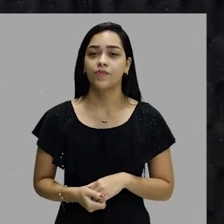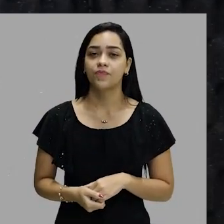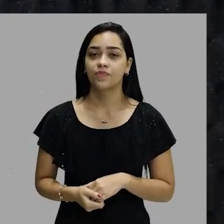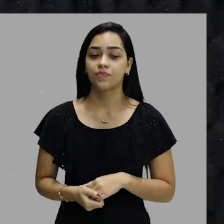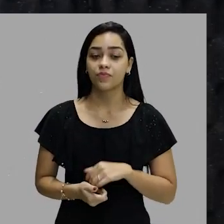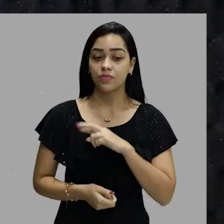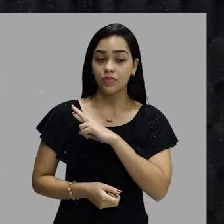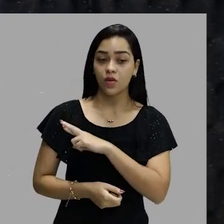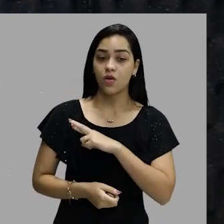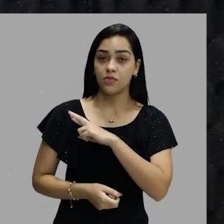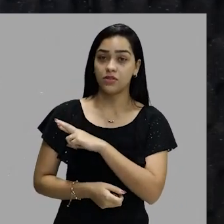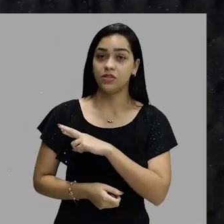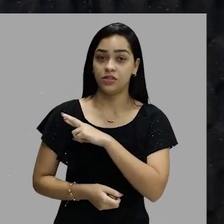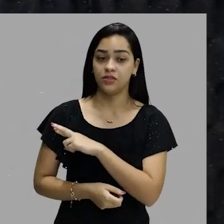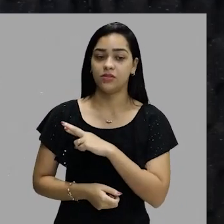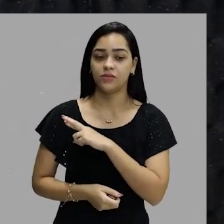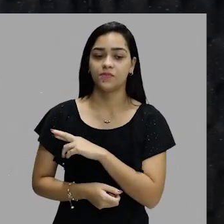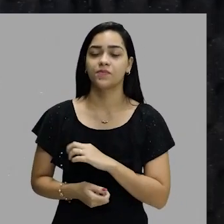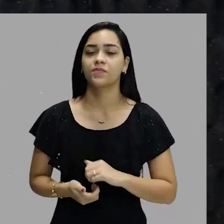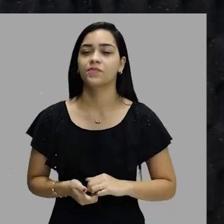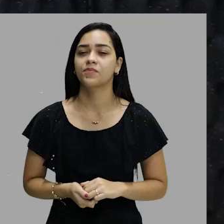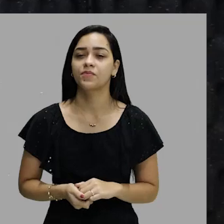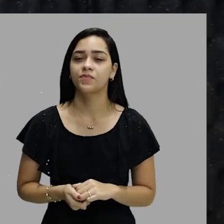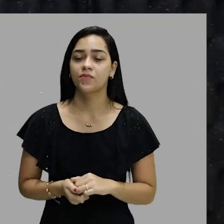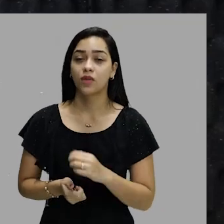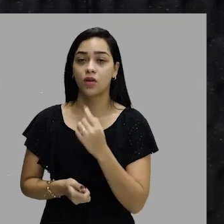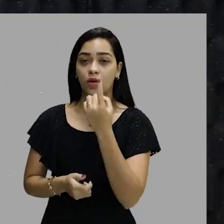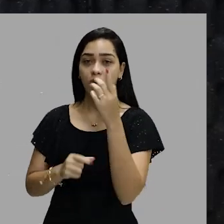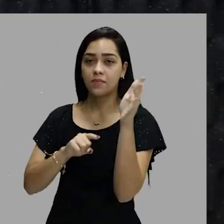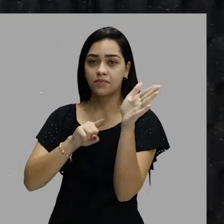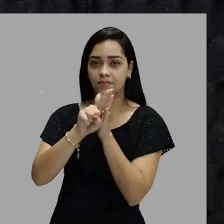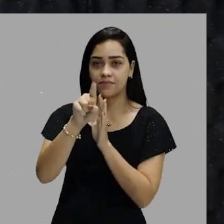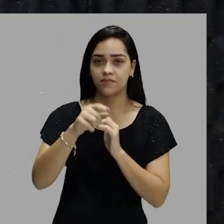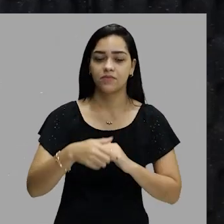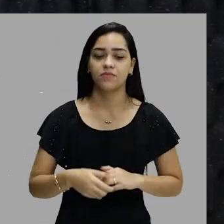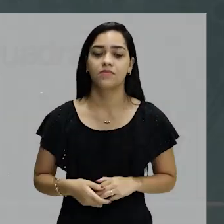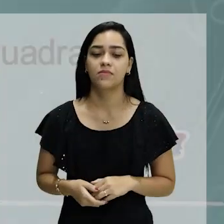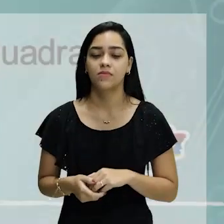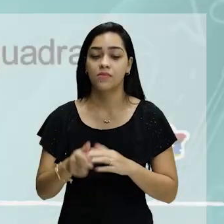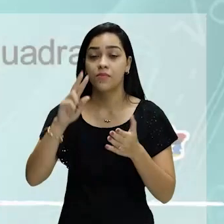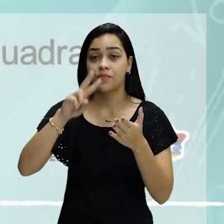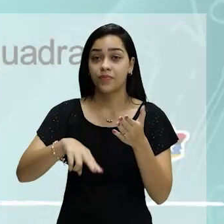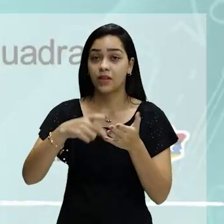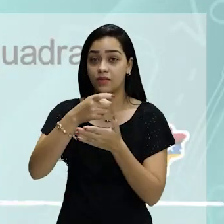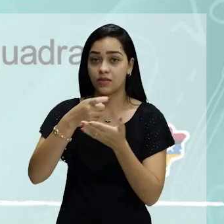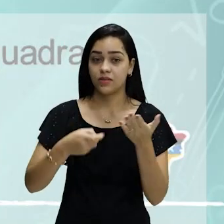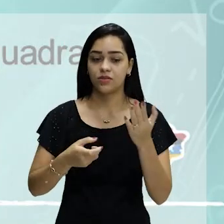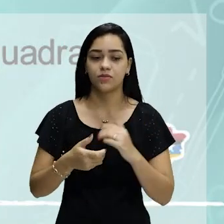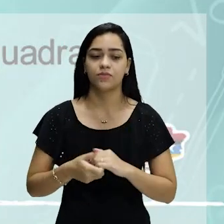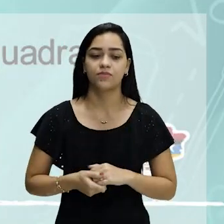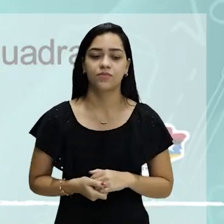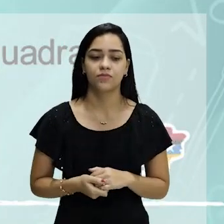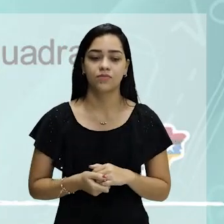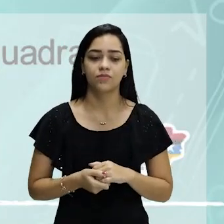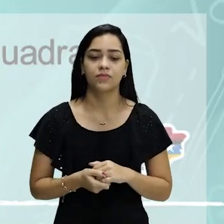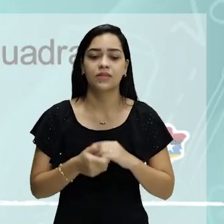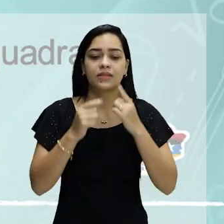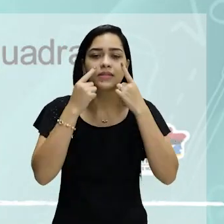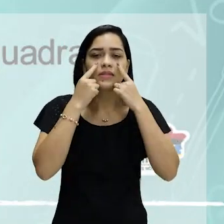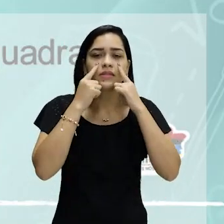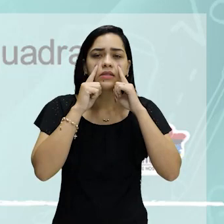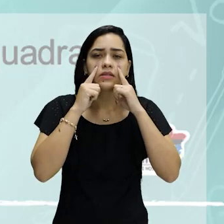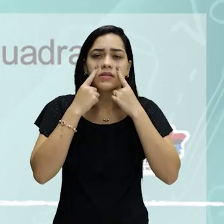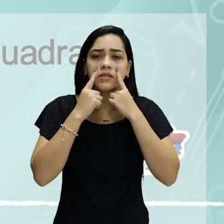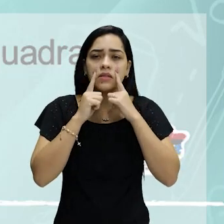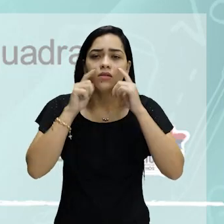O romantismo, tá? Exercícios comentados. Questão de número 1. Leia o texto a seguir. Se uma